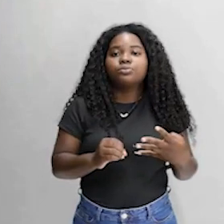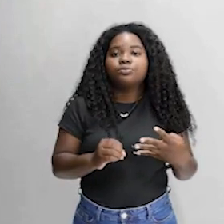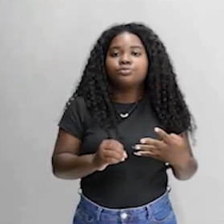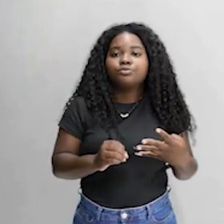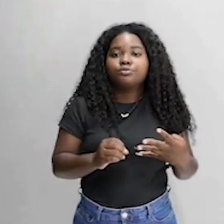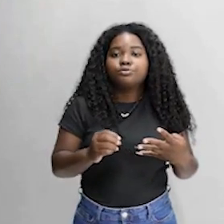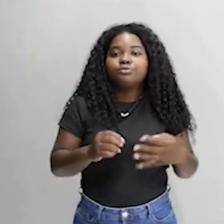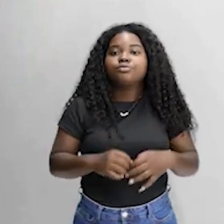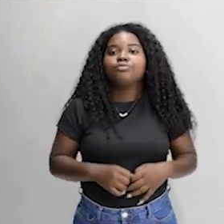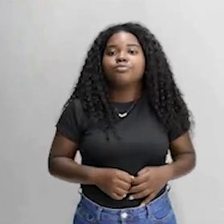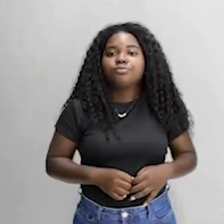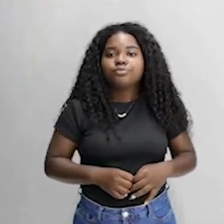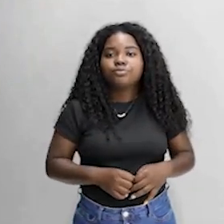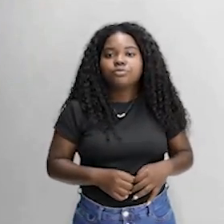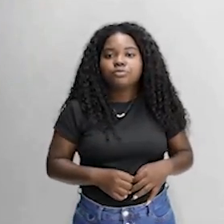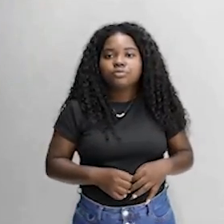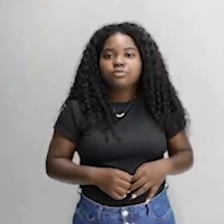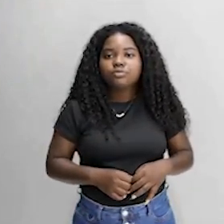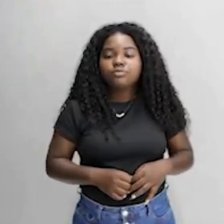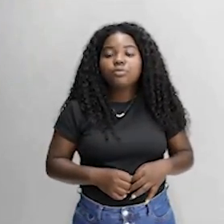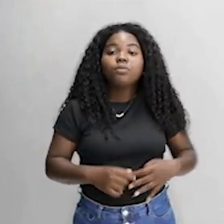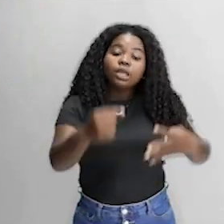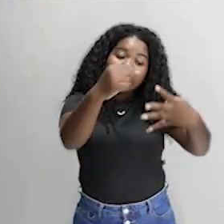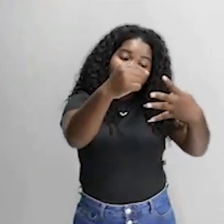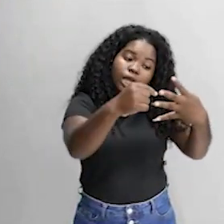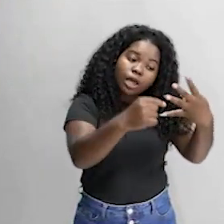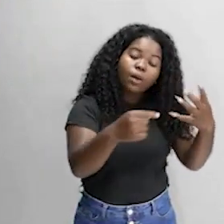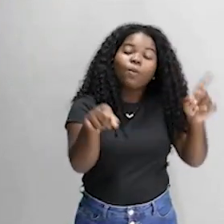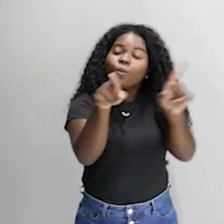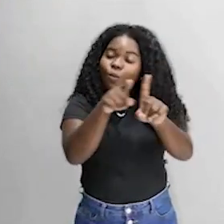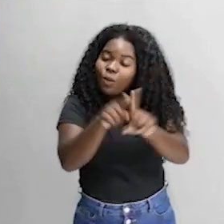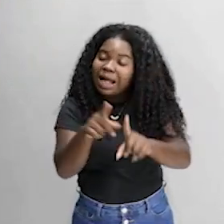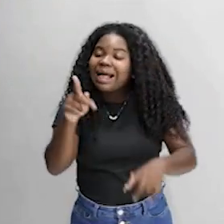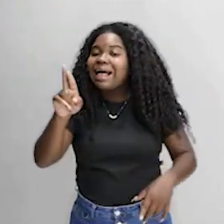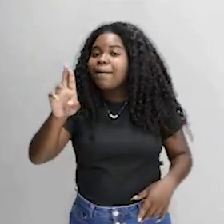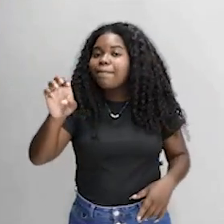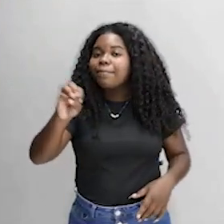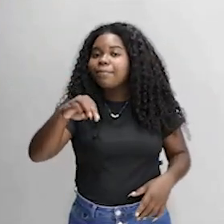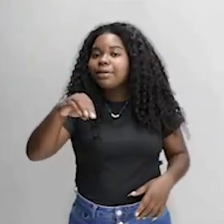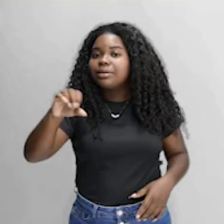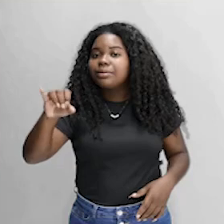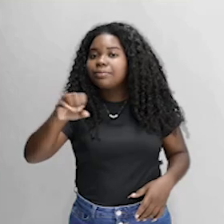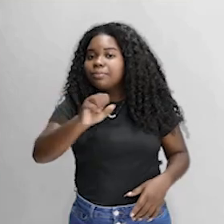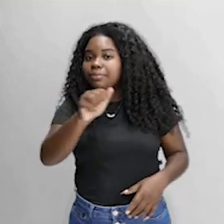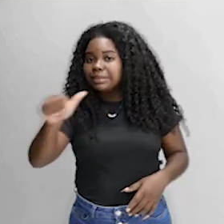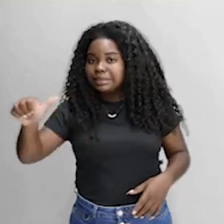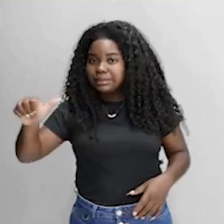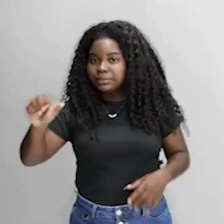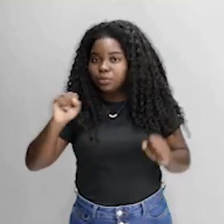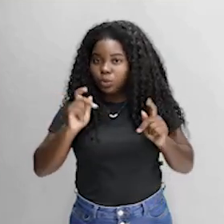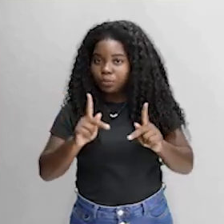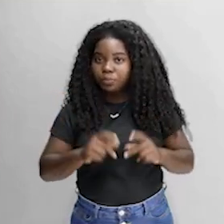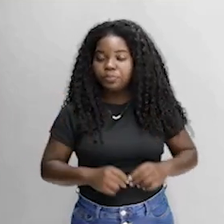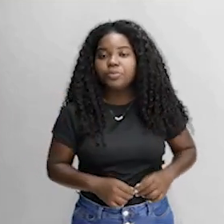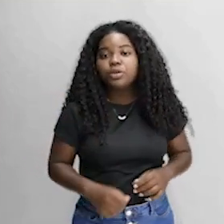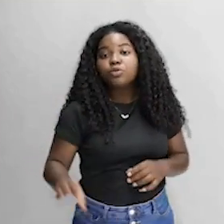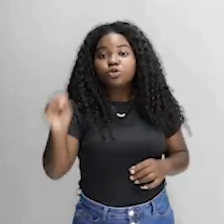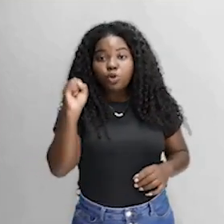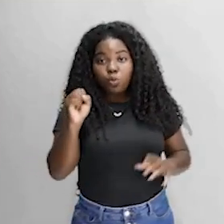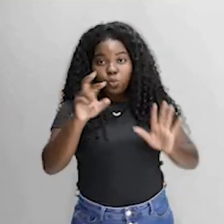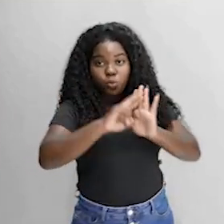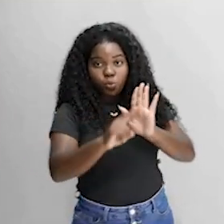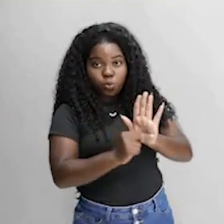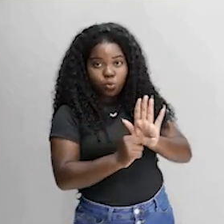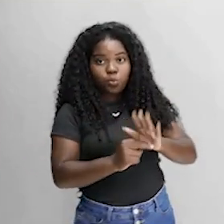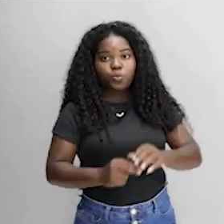ó, termos, e 4 para premissas, proposições. São 8 regras,